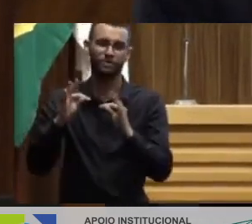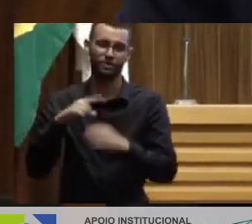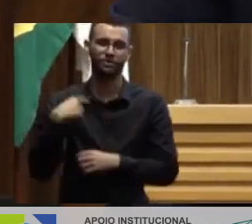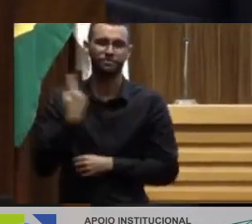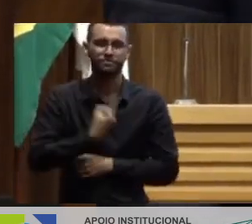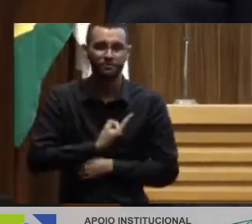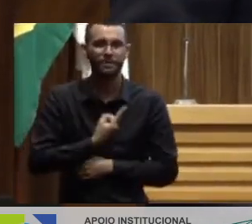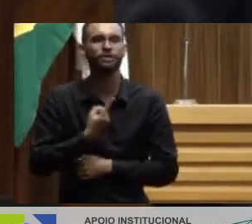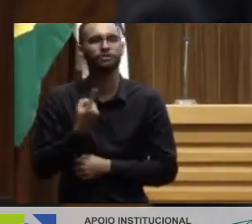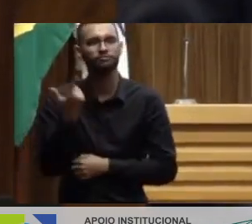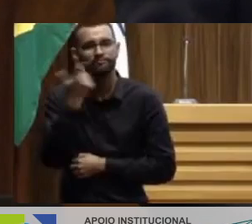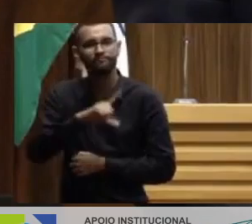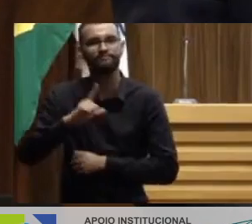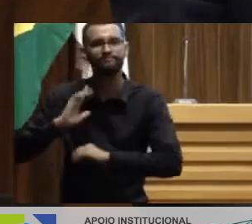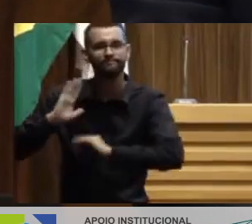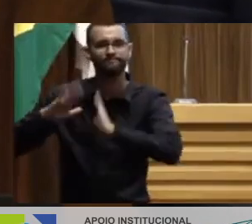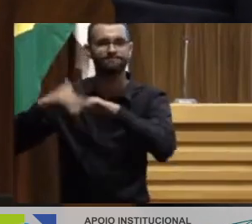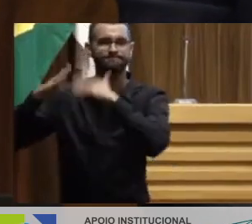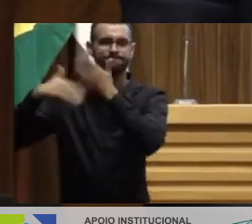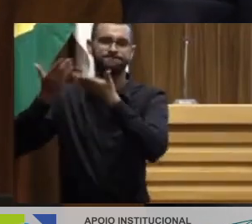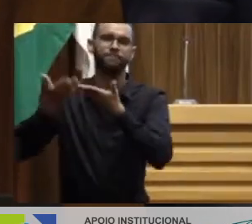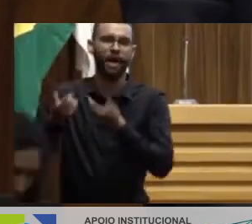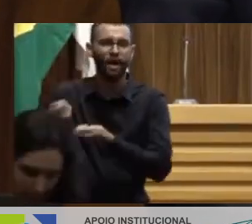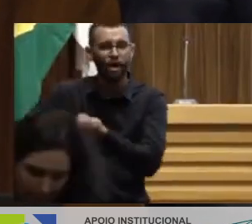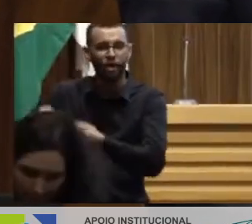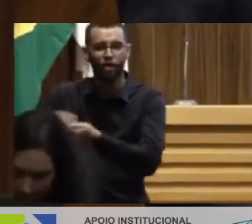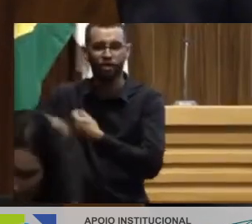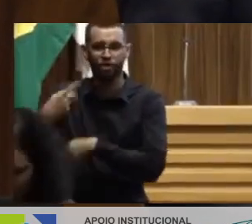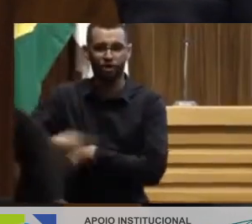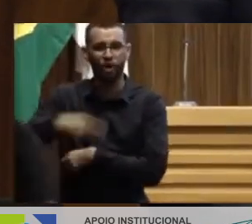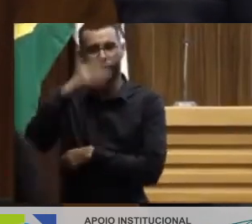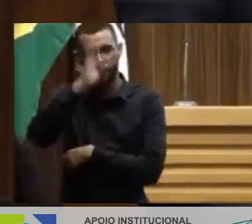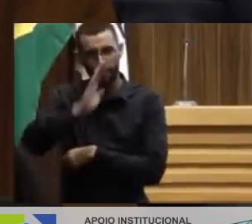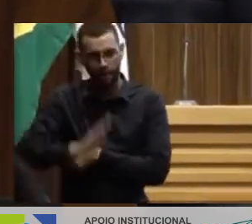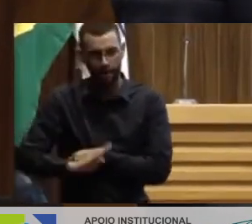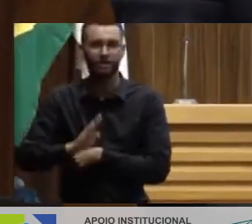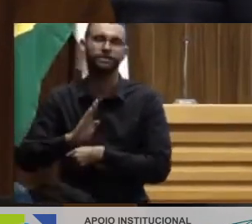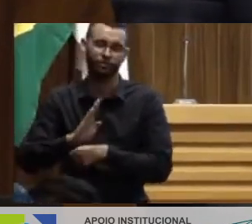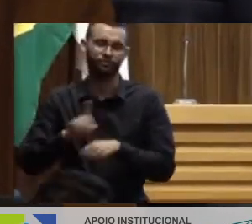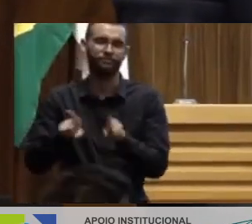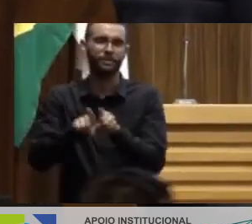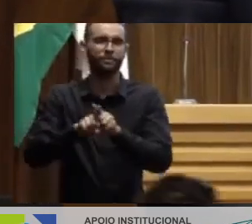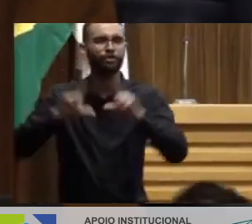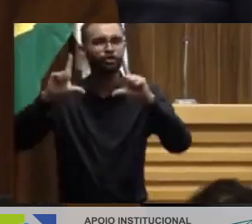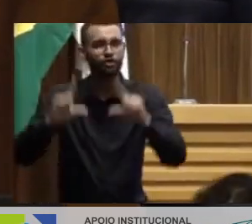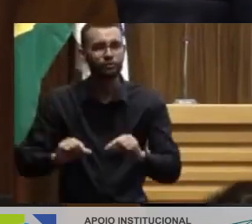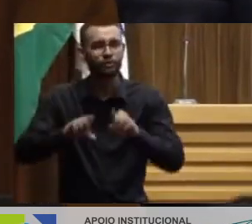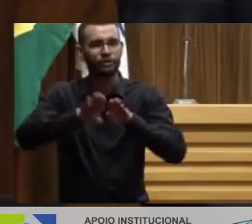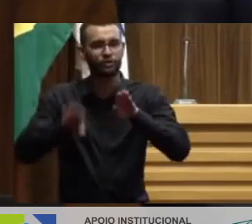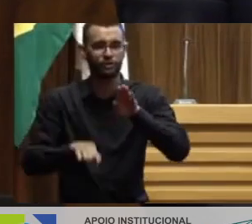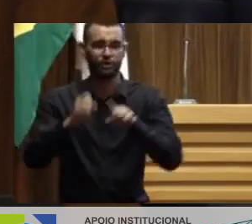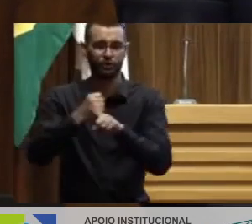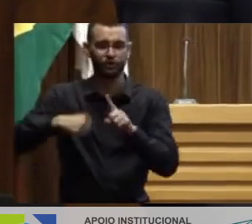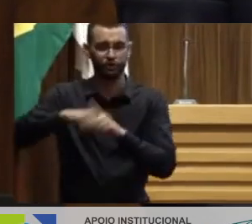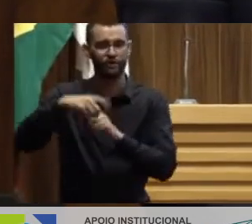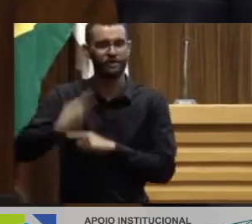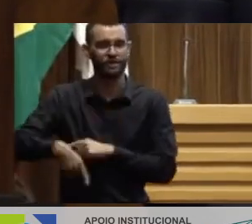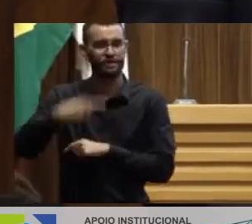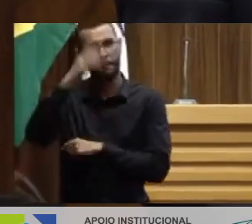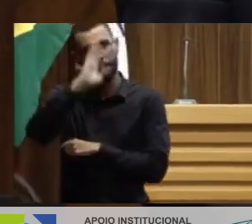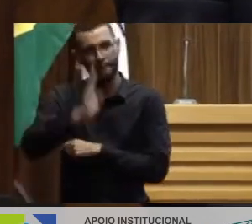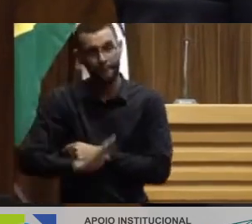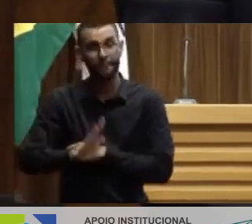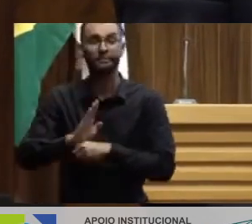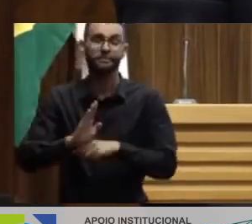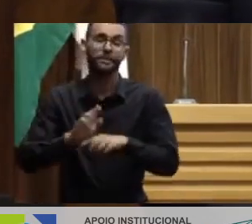para o desenvolvimento econômico do nosso país, a redução das desigualdades sociais em nosso país, e para